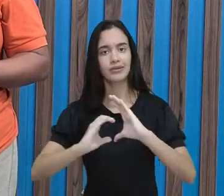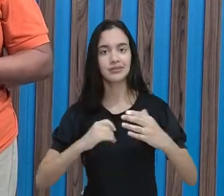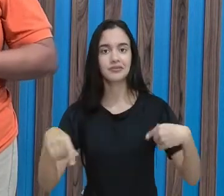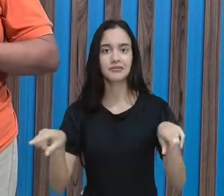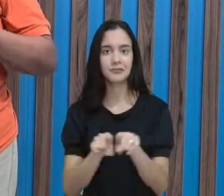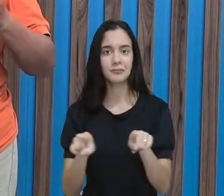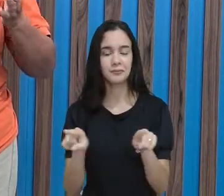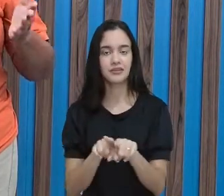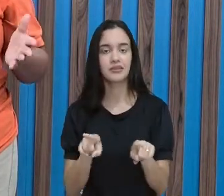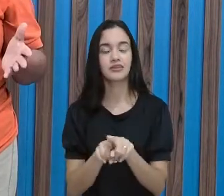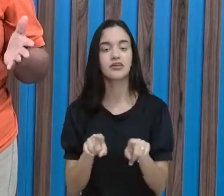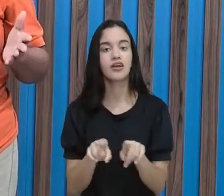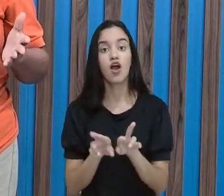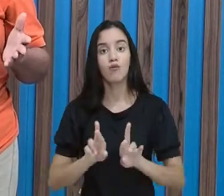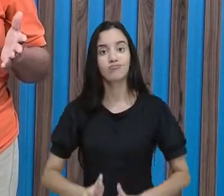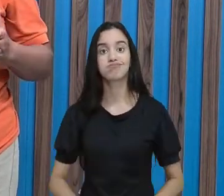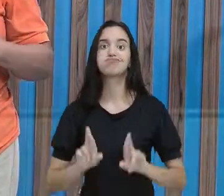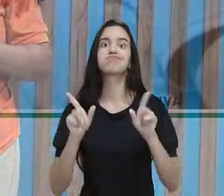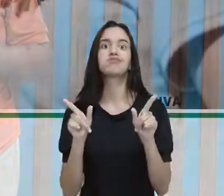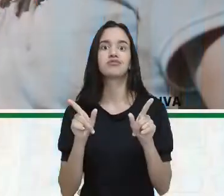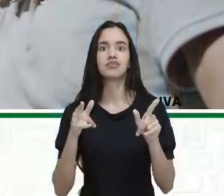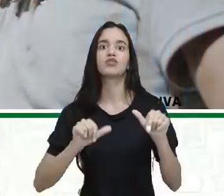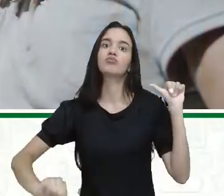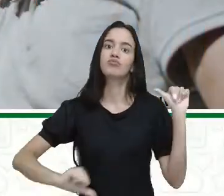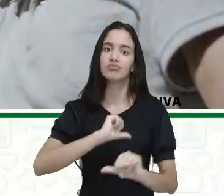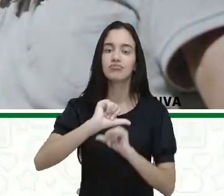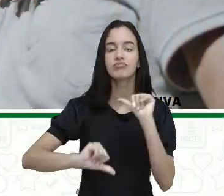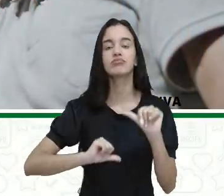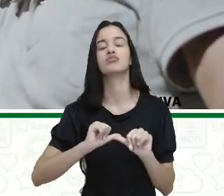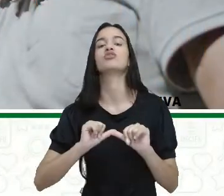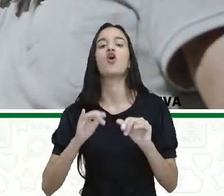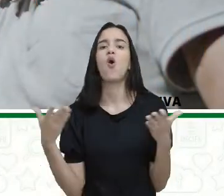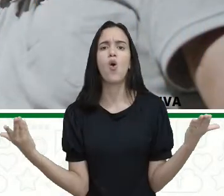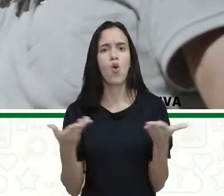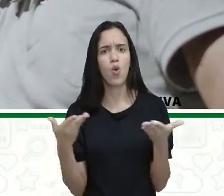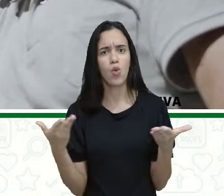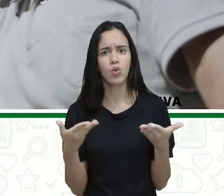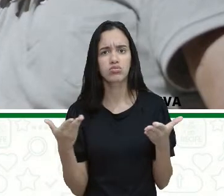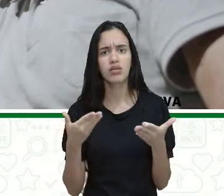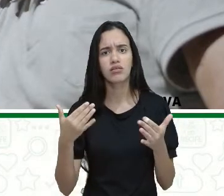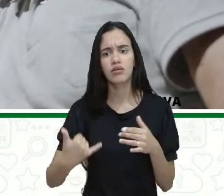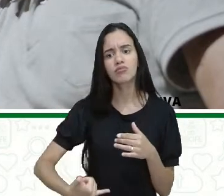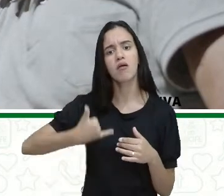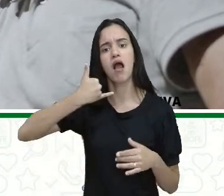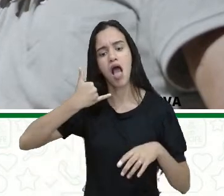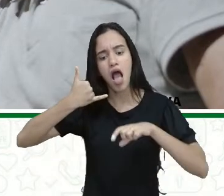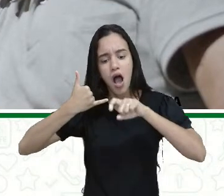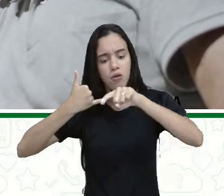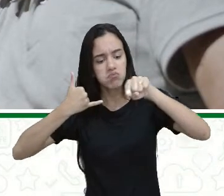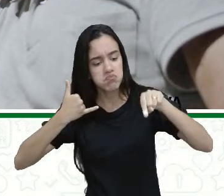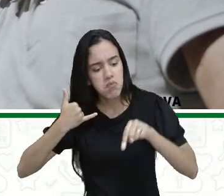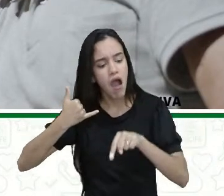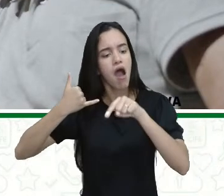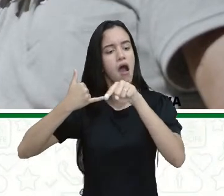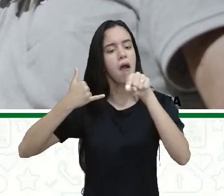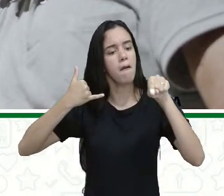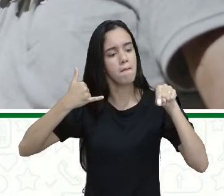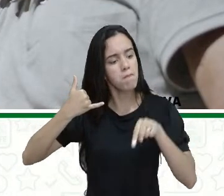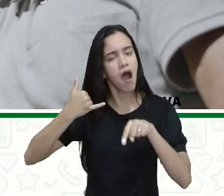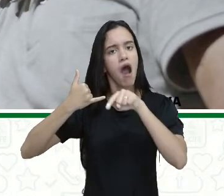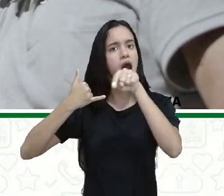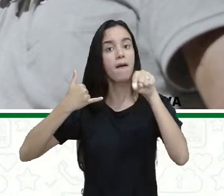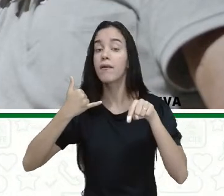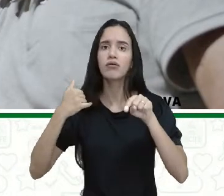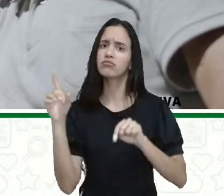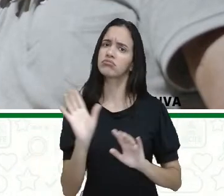também, completamente mudada. Hoje em dia, eu não preciso mais pegar aquele telefone e discar vários números. Eu